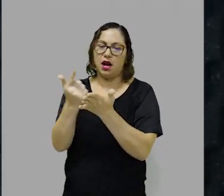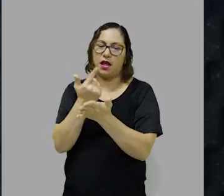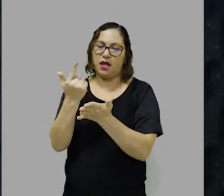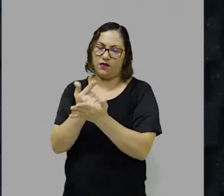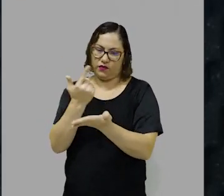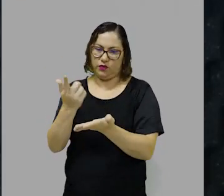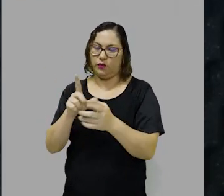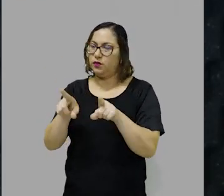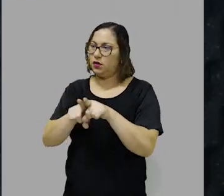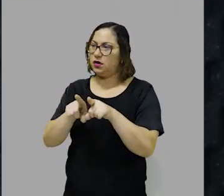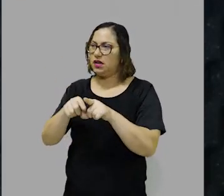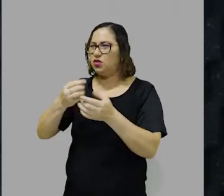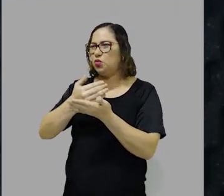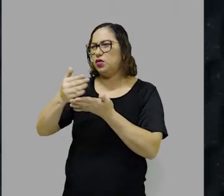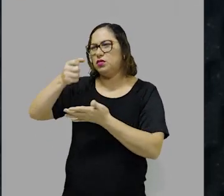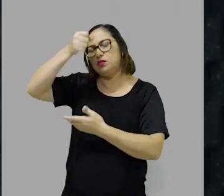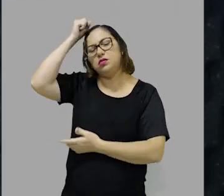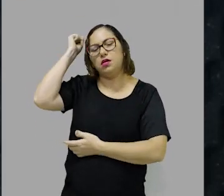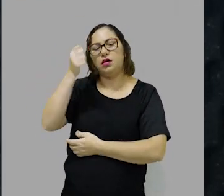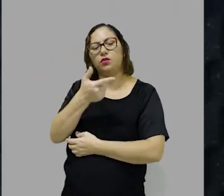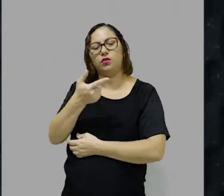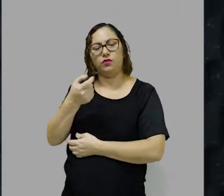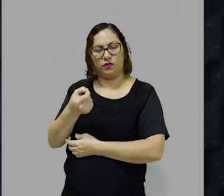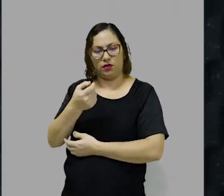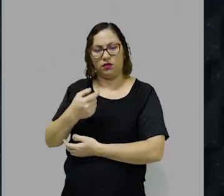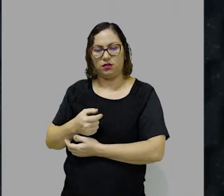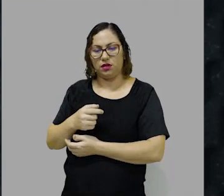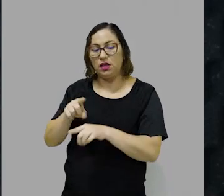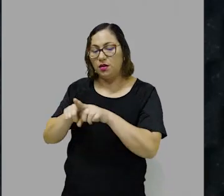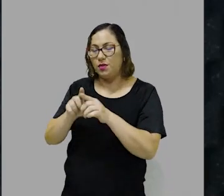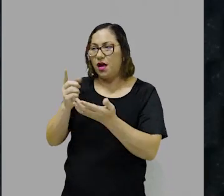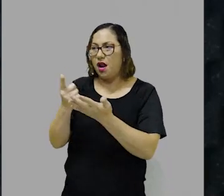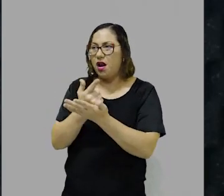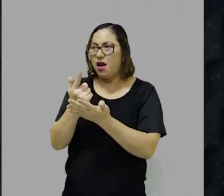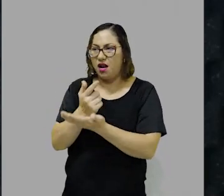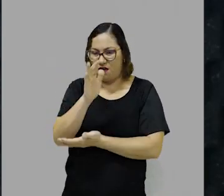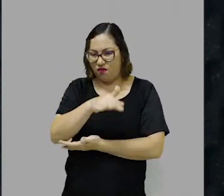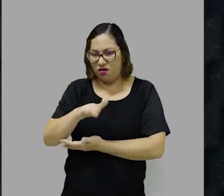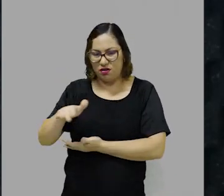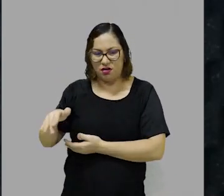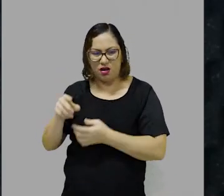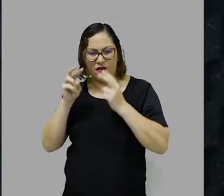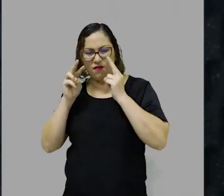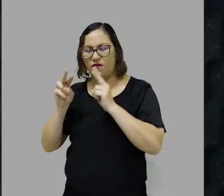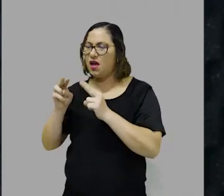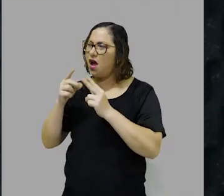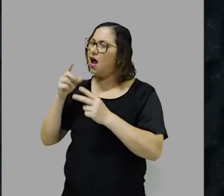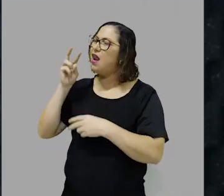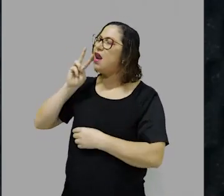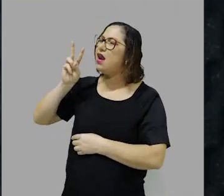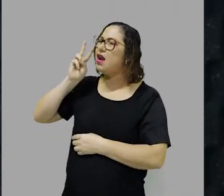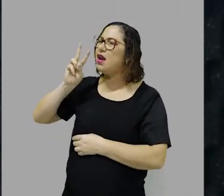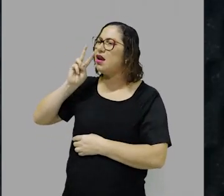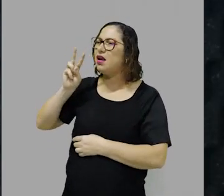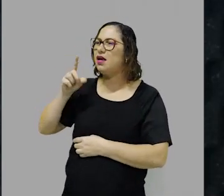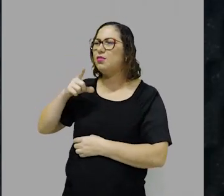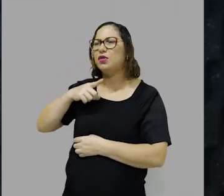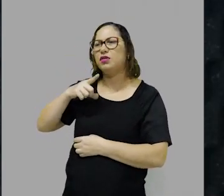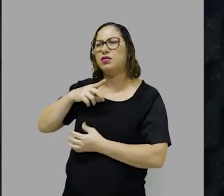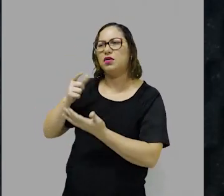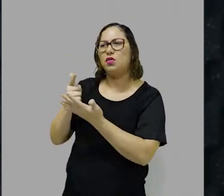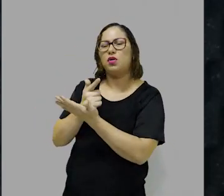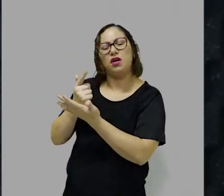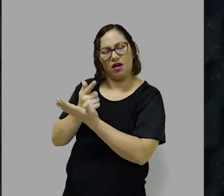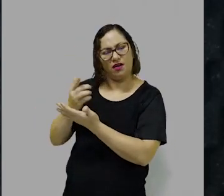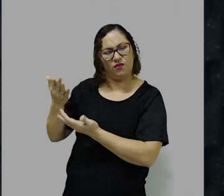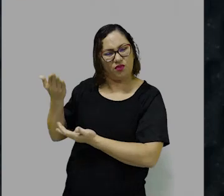XX, inclusive livros infantis. Você pode brincar, perceber isso aqui. Professor, isso me lembra um livro que eu tinha na infância.